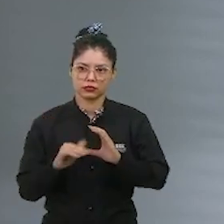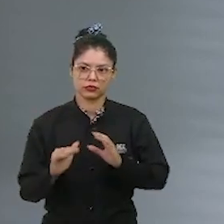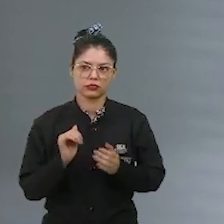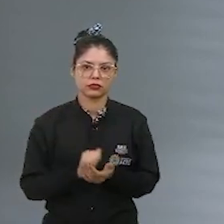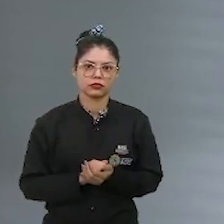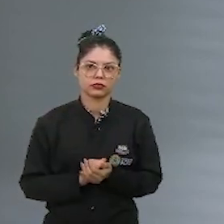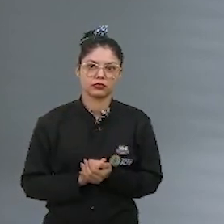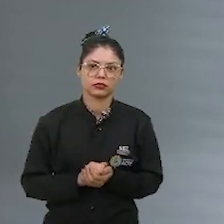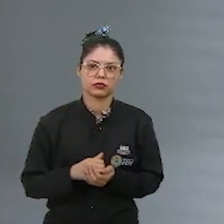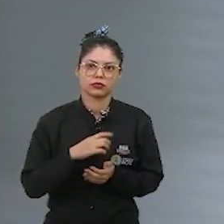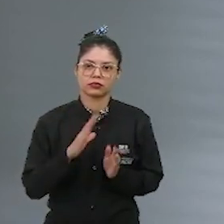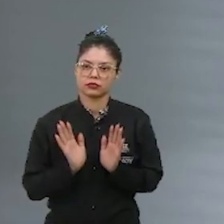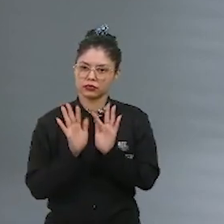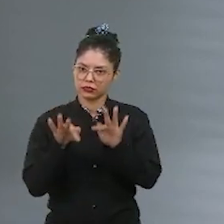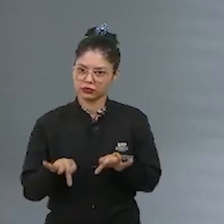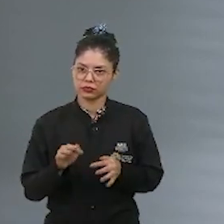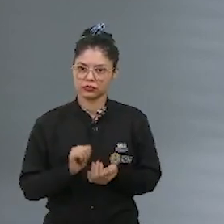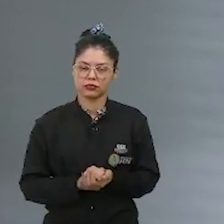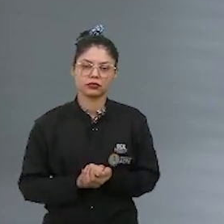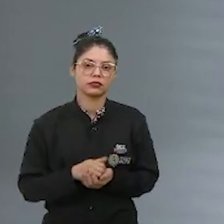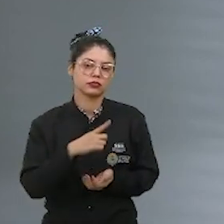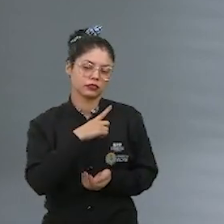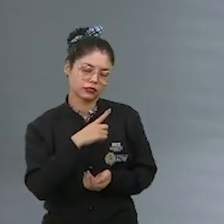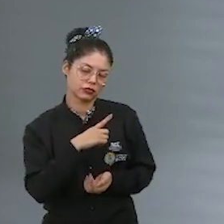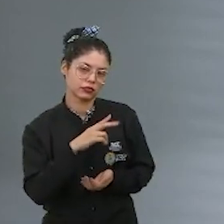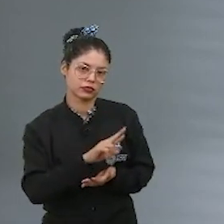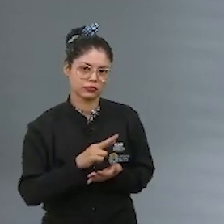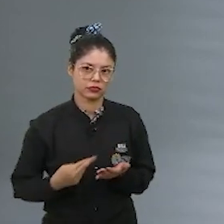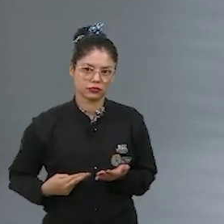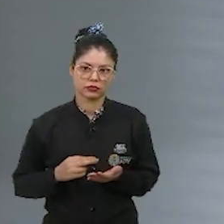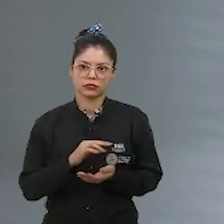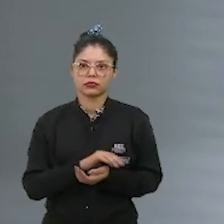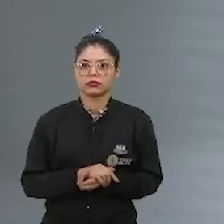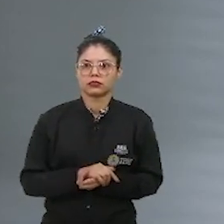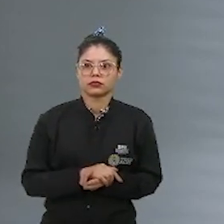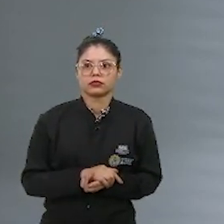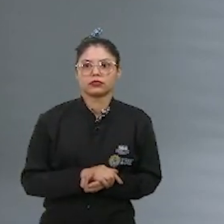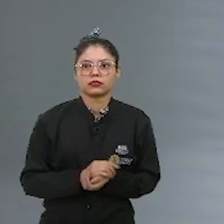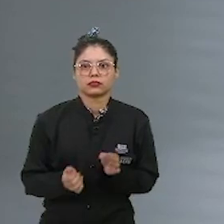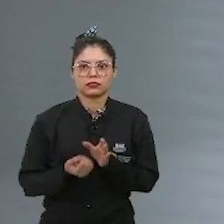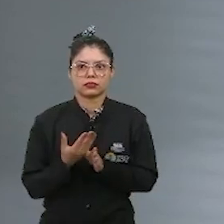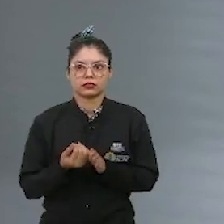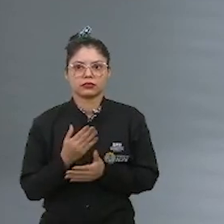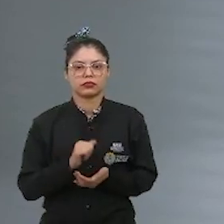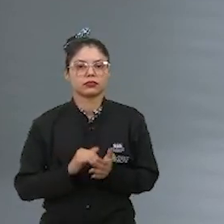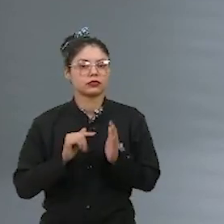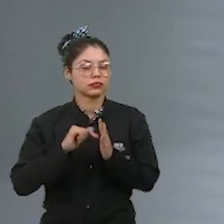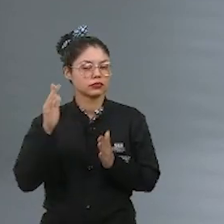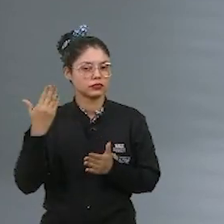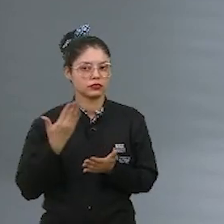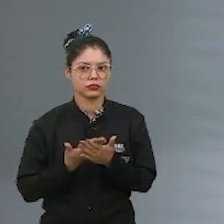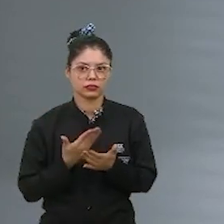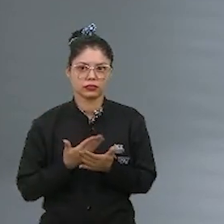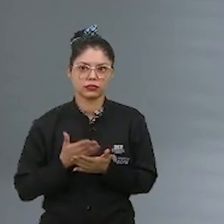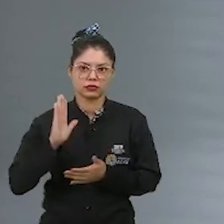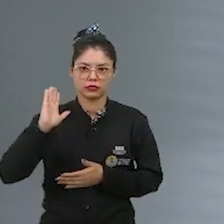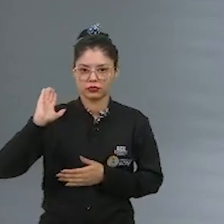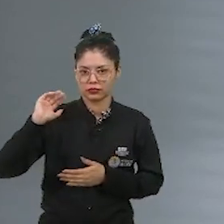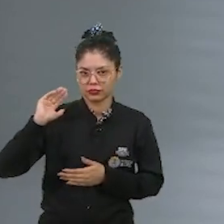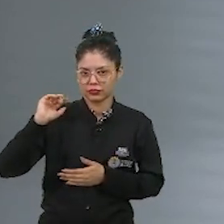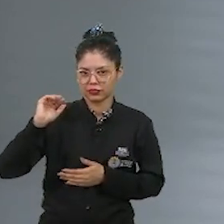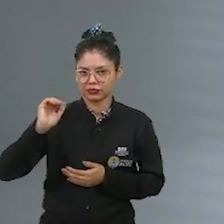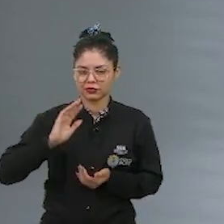o feedback, né, esse retorno aí para a redação que você produziu. Tá bom? Até a nossa próxima aula falando de